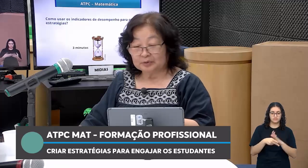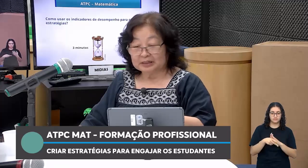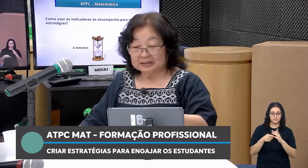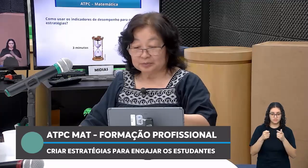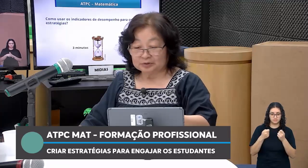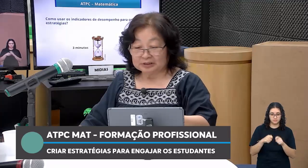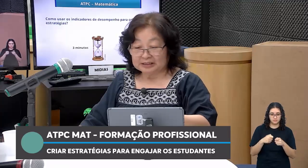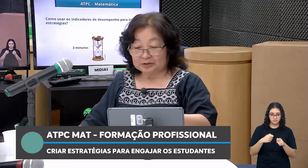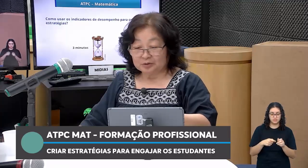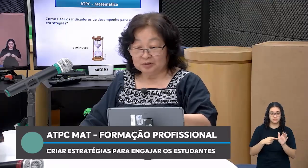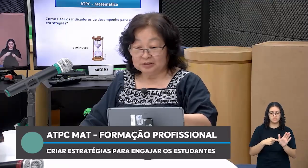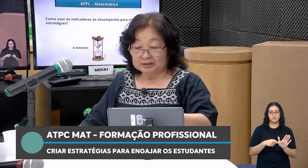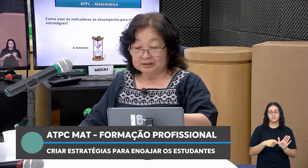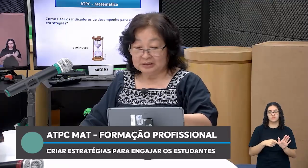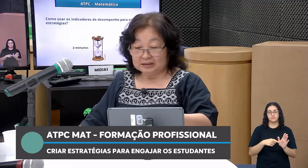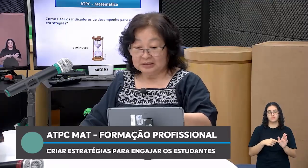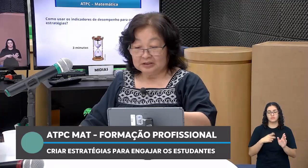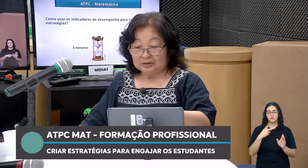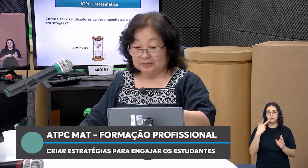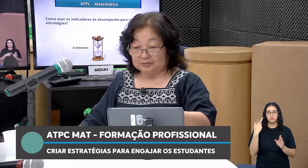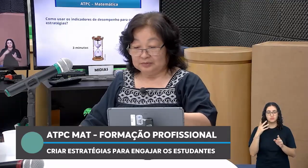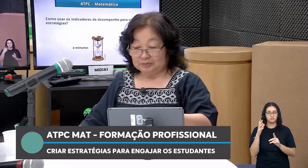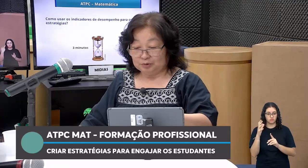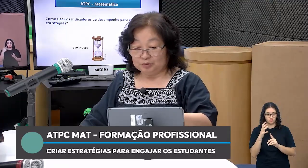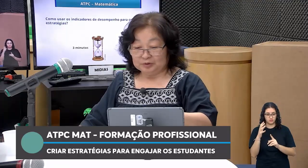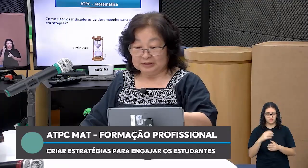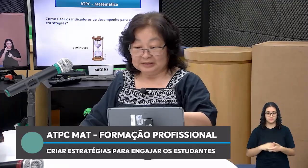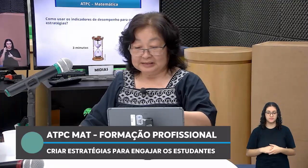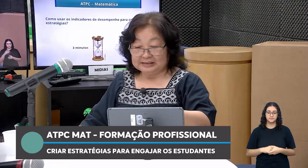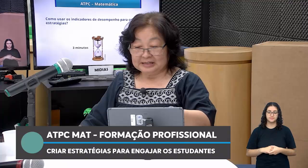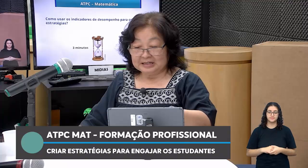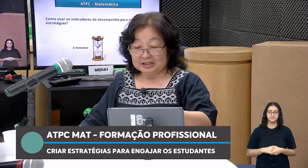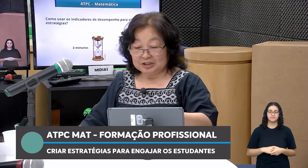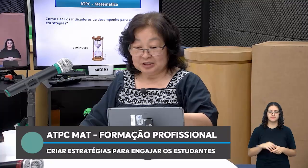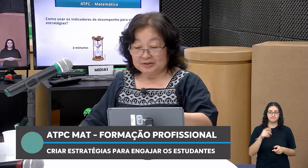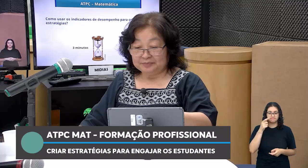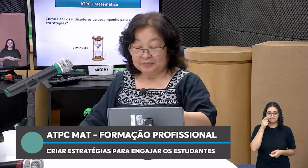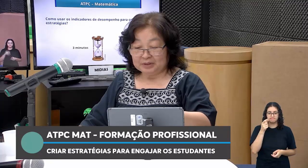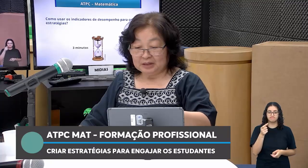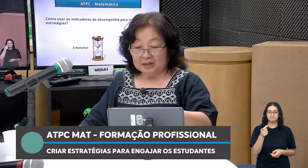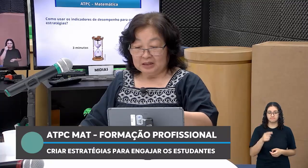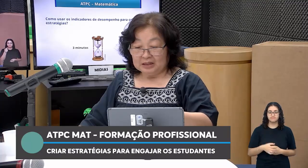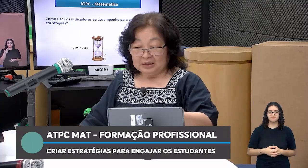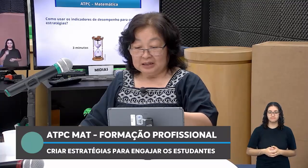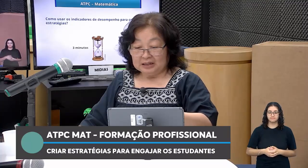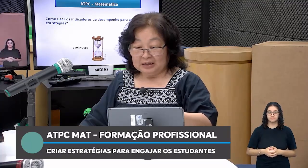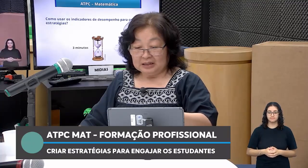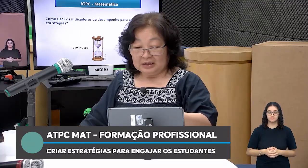necessidade apontada por indicadores. Sim. Muito interessante.